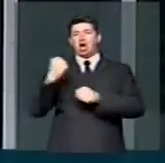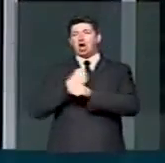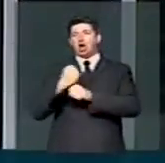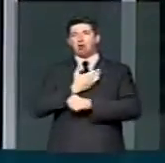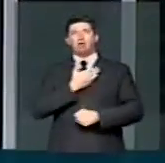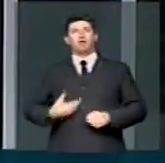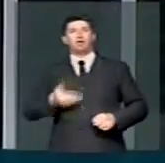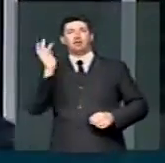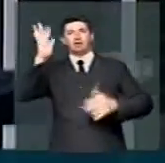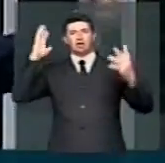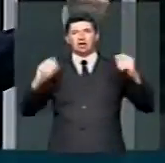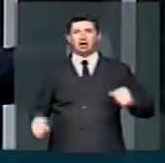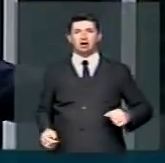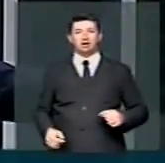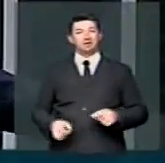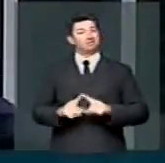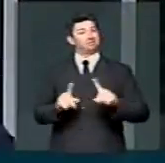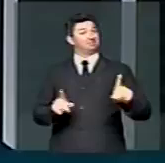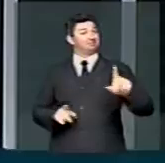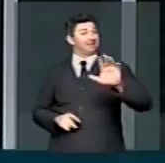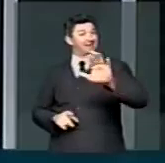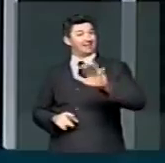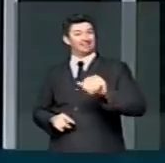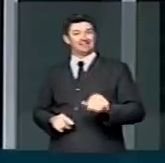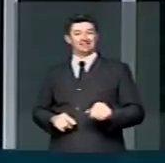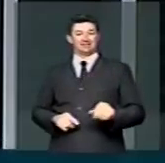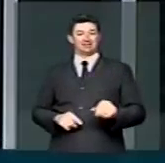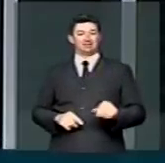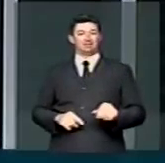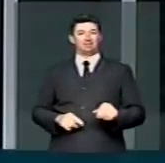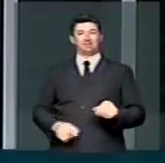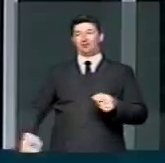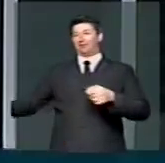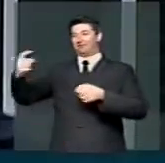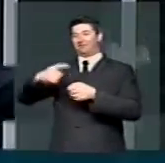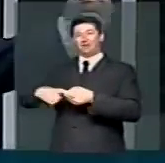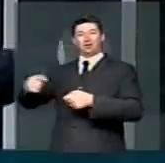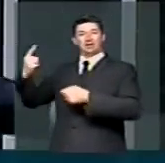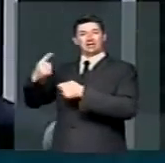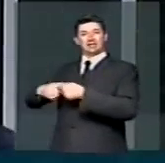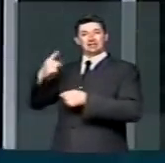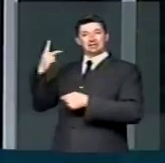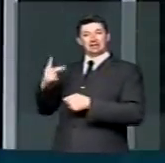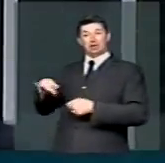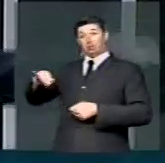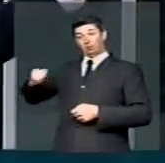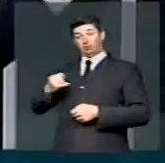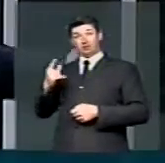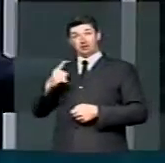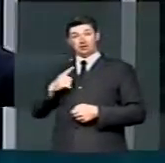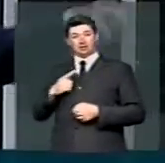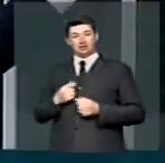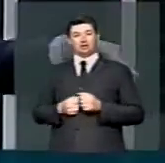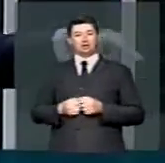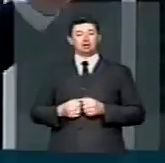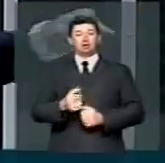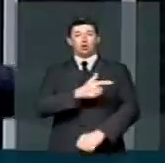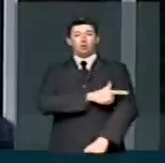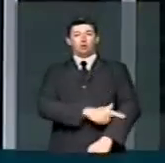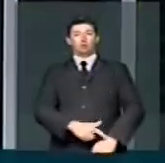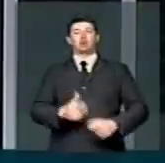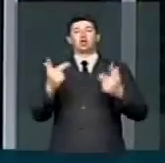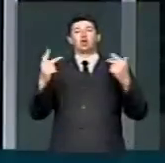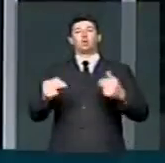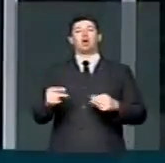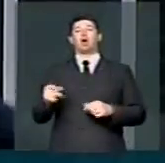governo federal, mas, quando vão para a base, quando têm a oportunidade, se portam como se